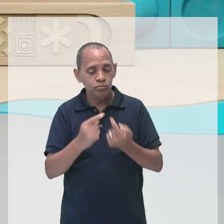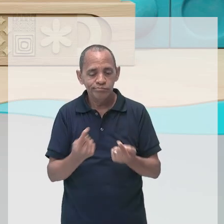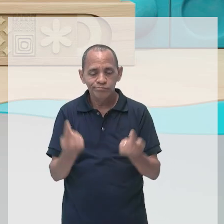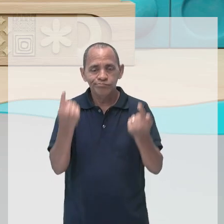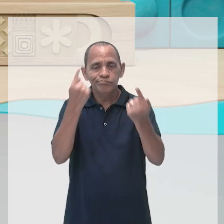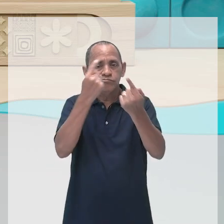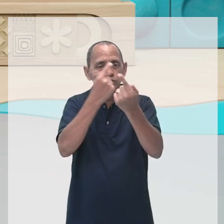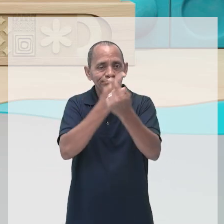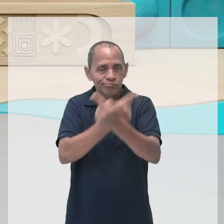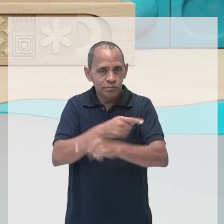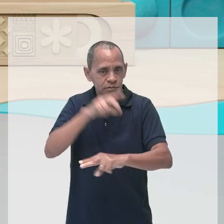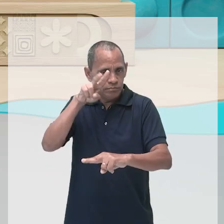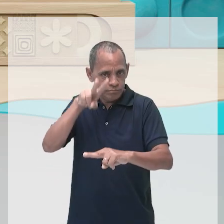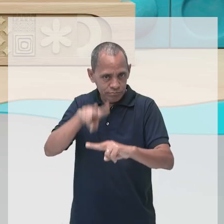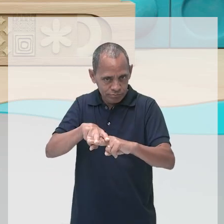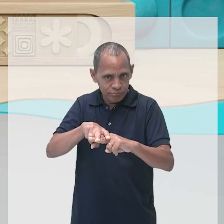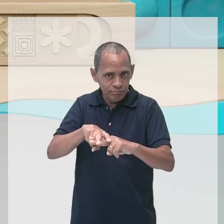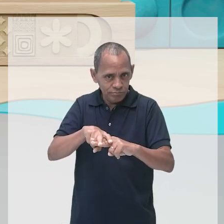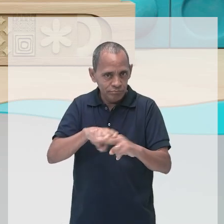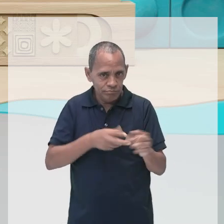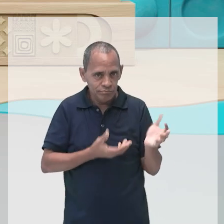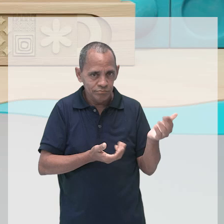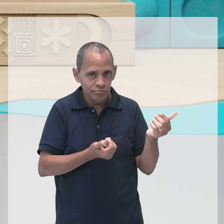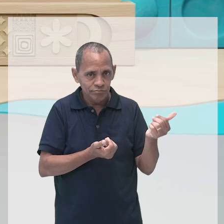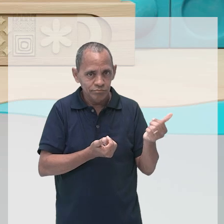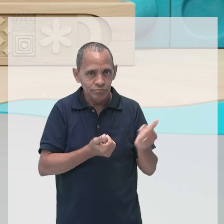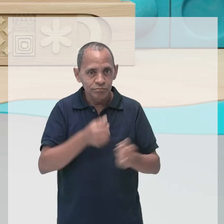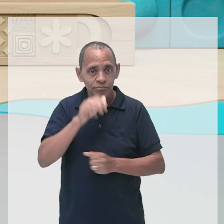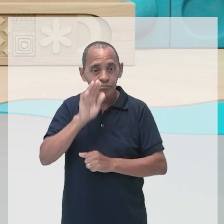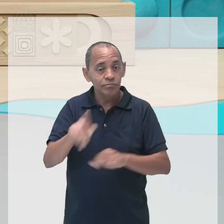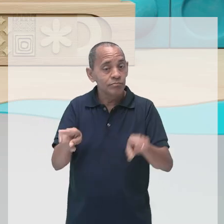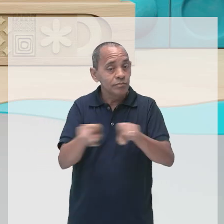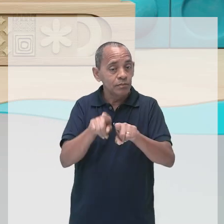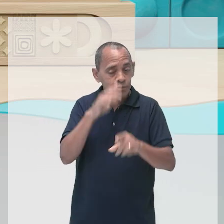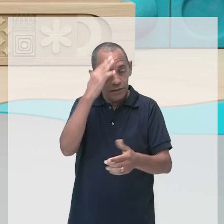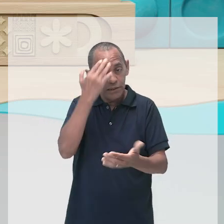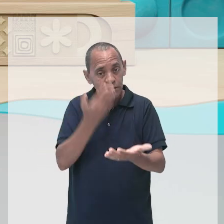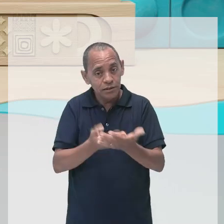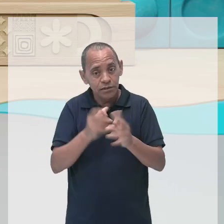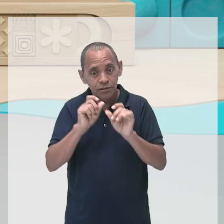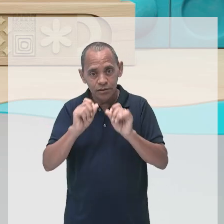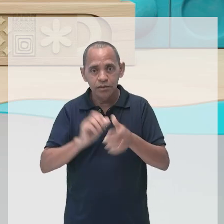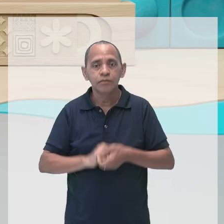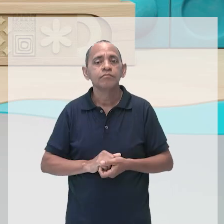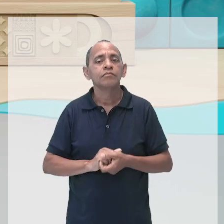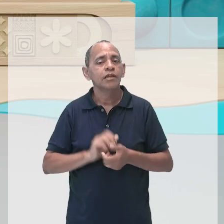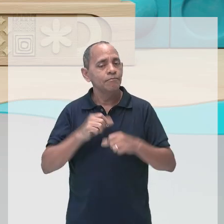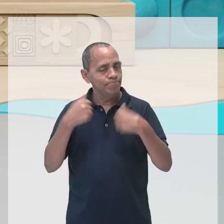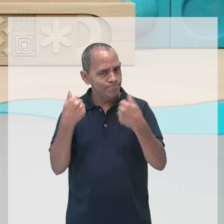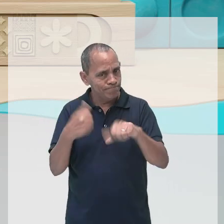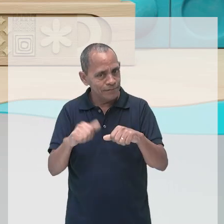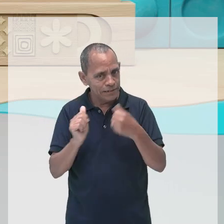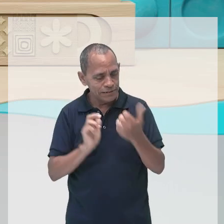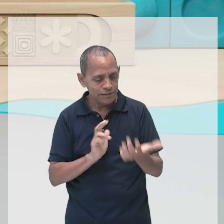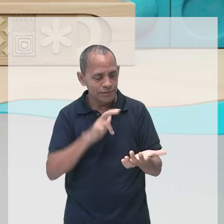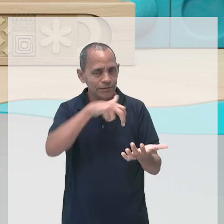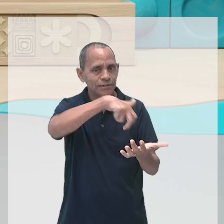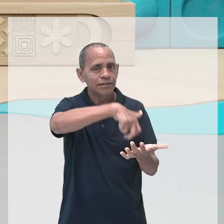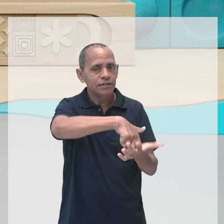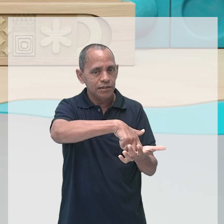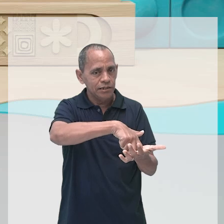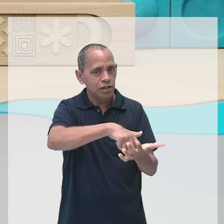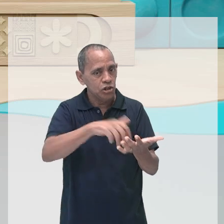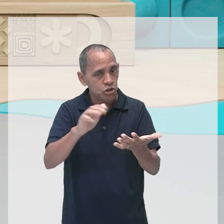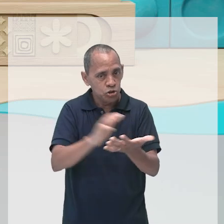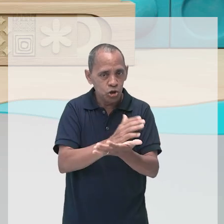à prisão, certo, de jovens, ele também acredita que é necessário punir. Então, que o jovem cometeu